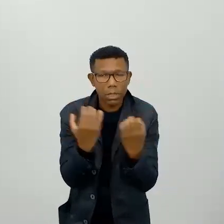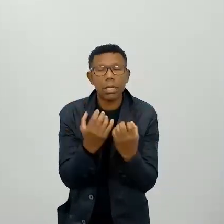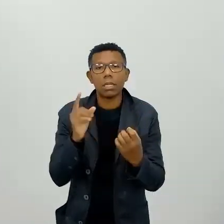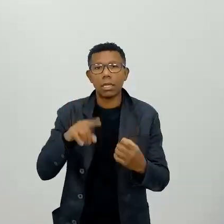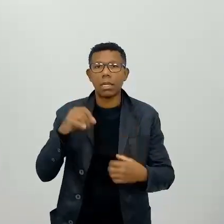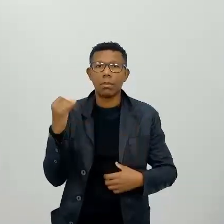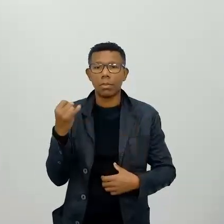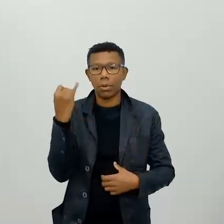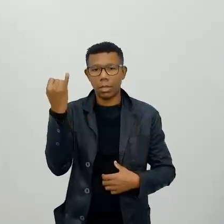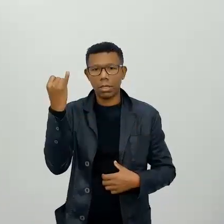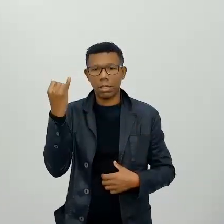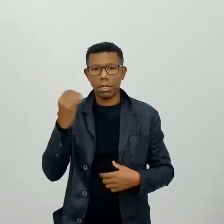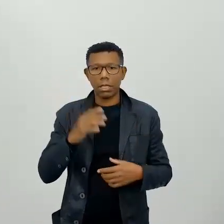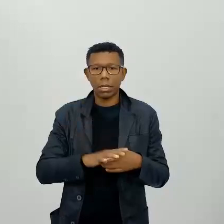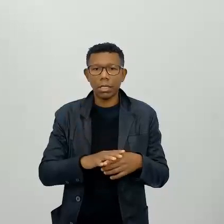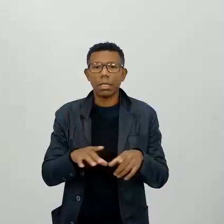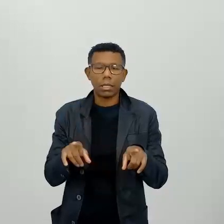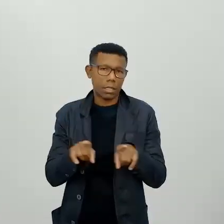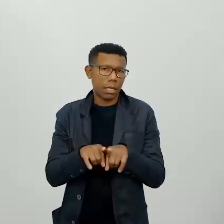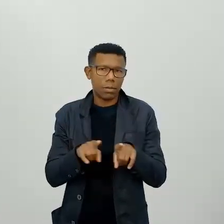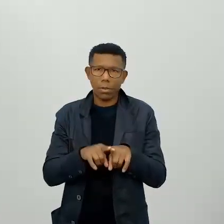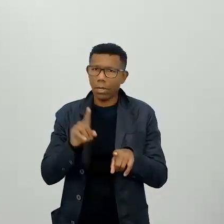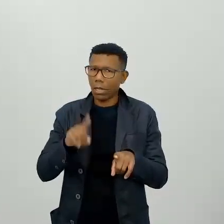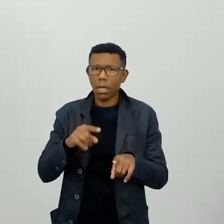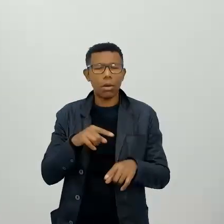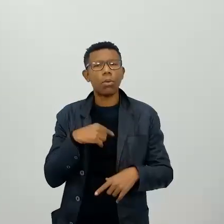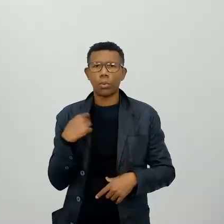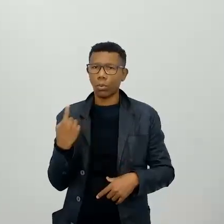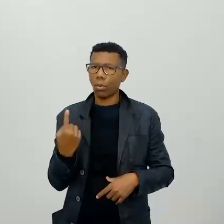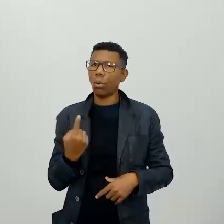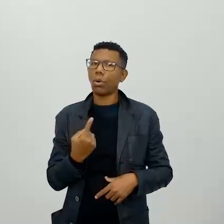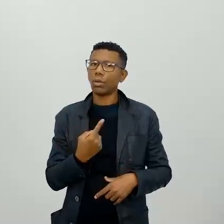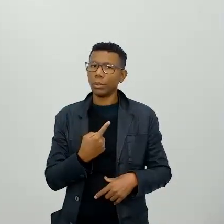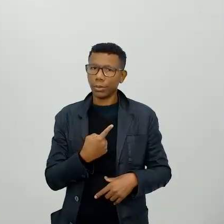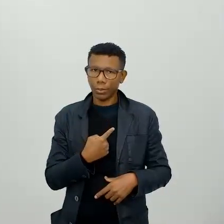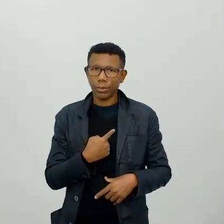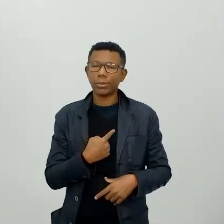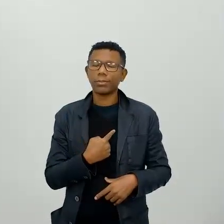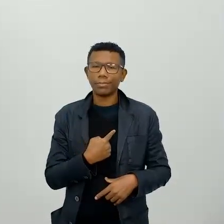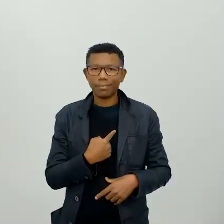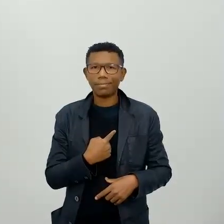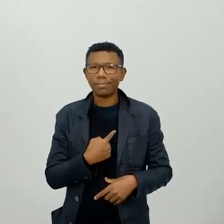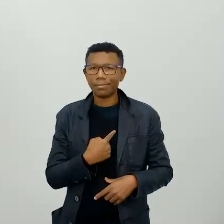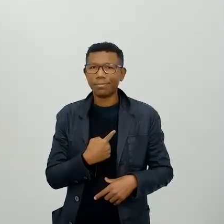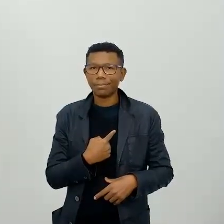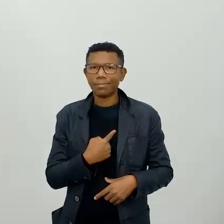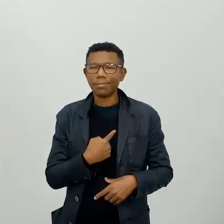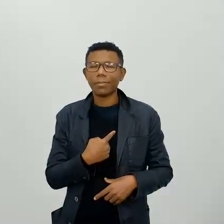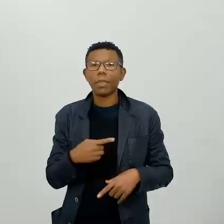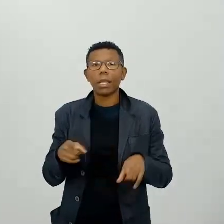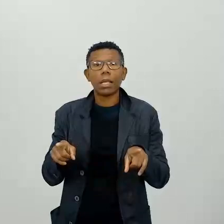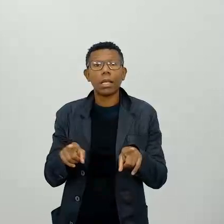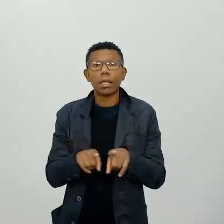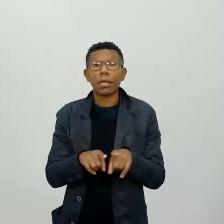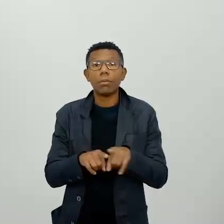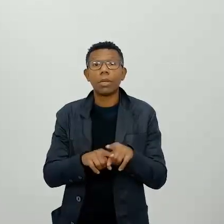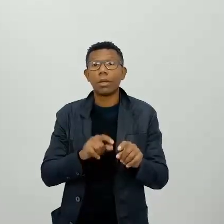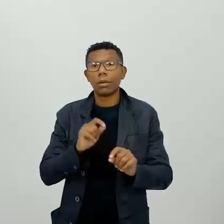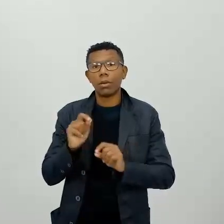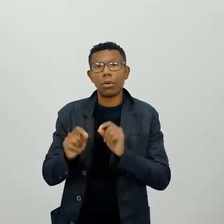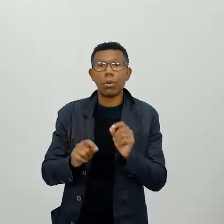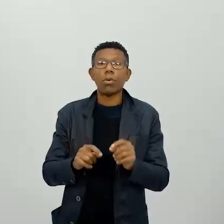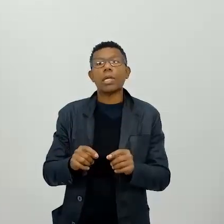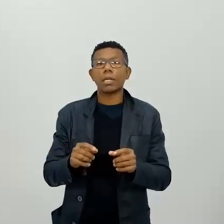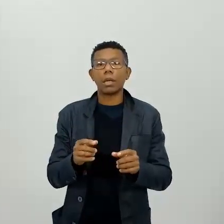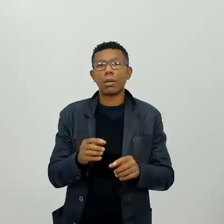esse olhar de identificação precisa começar pelo nosso, né, porque aí a gente consegue, mesmo que seja pela roda